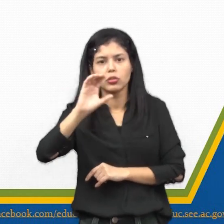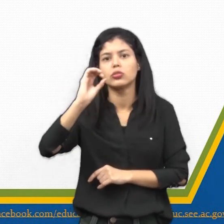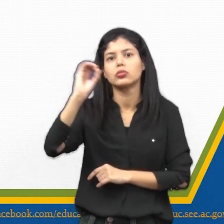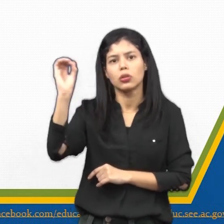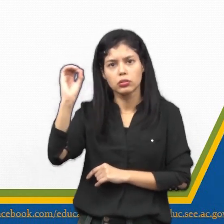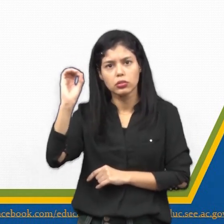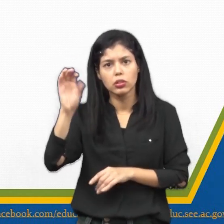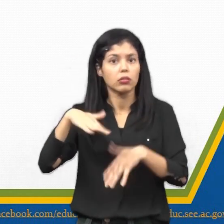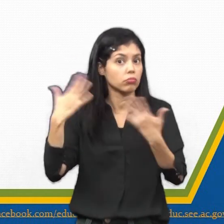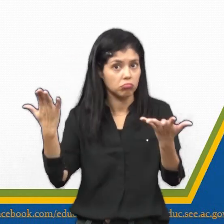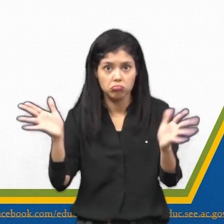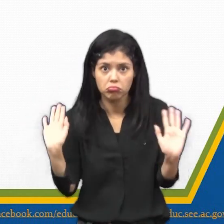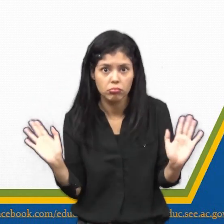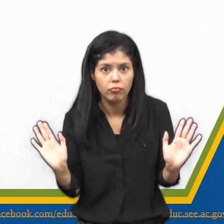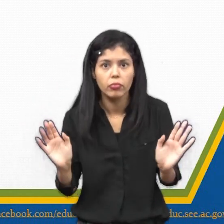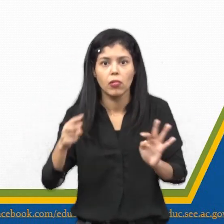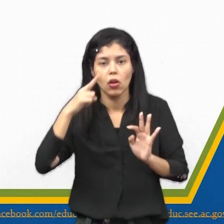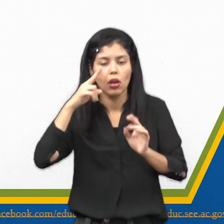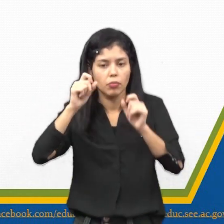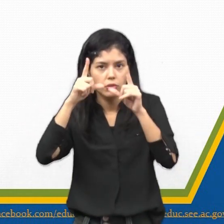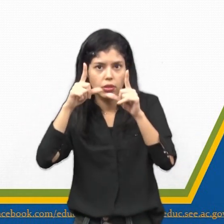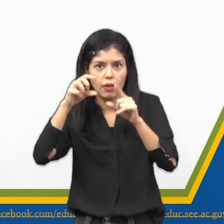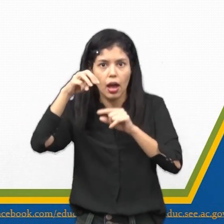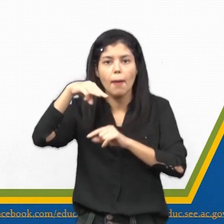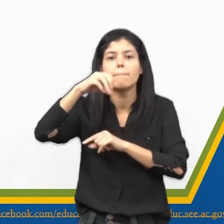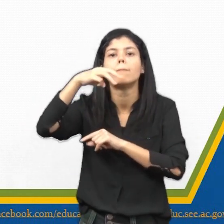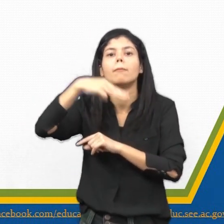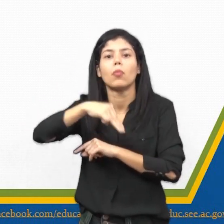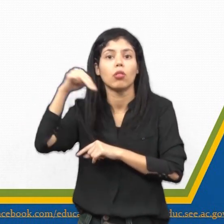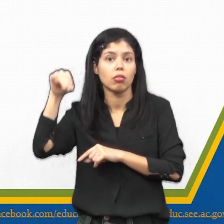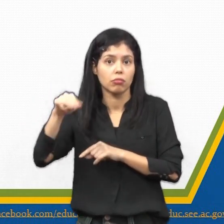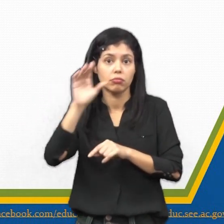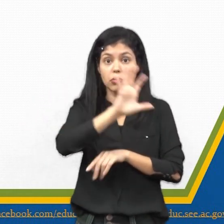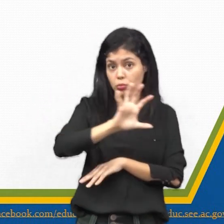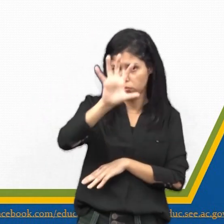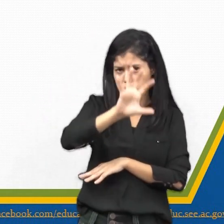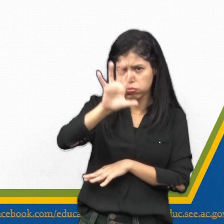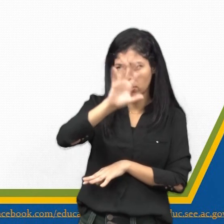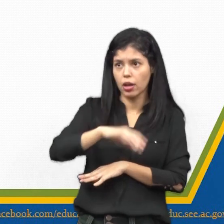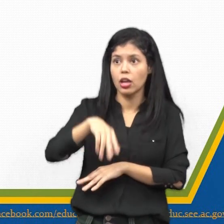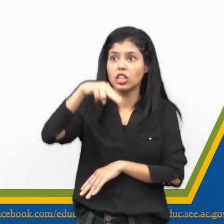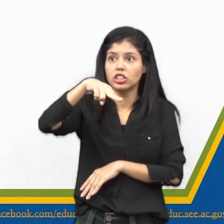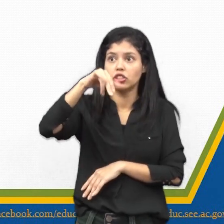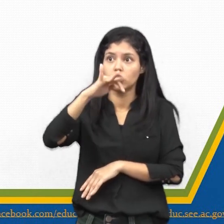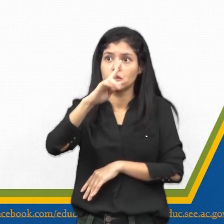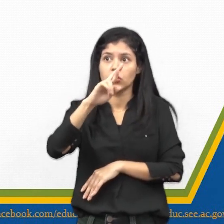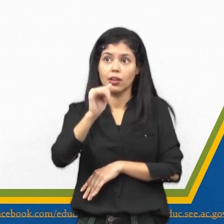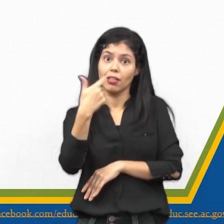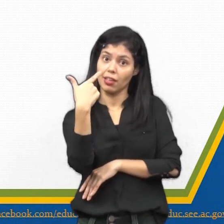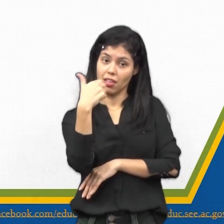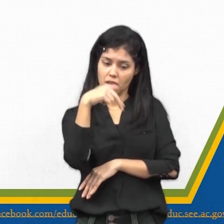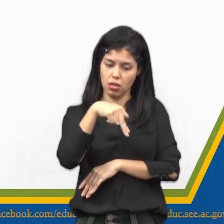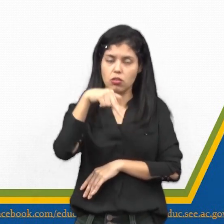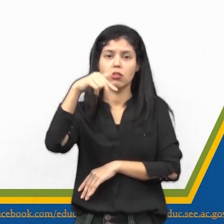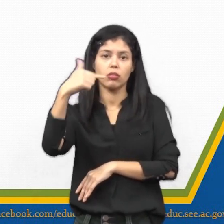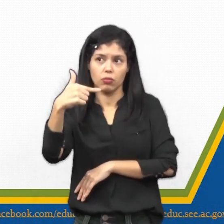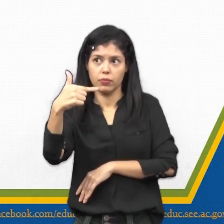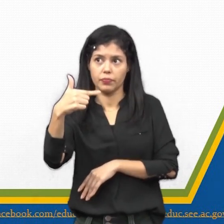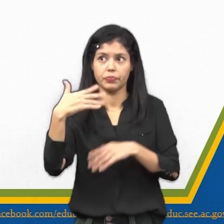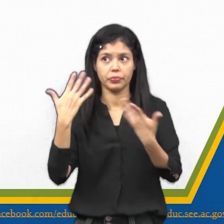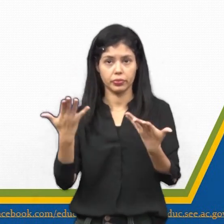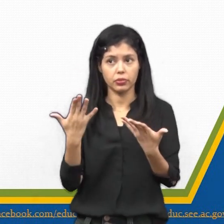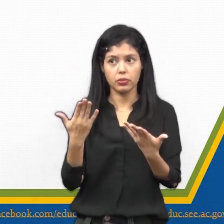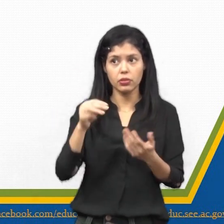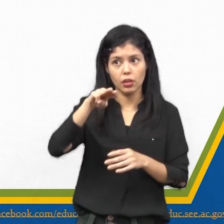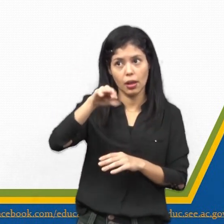oxigênio, enfim, você deve observar a molécula do gás. E o gás de nitrogênio é o N2. Então, nesse caso, a